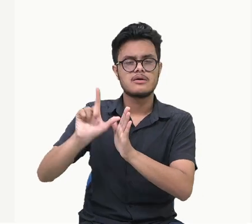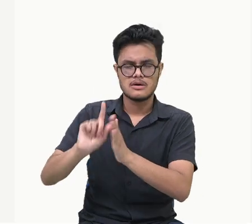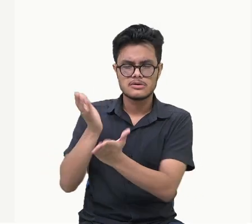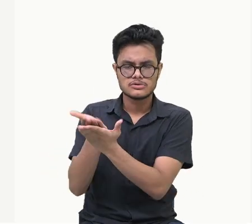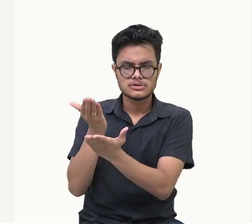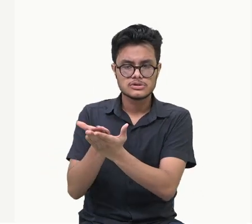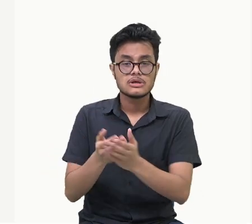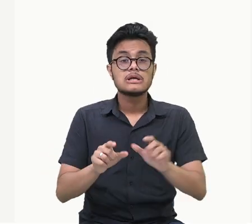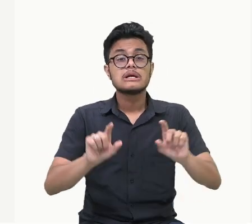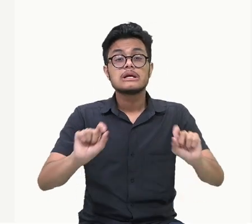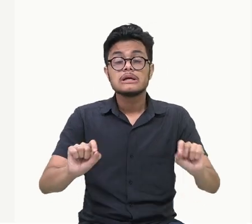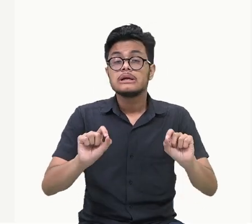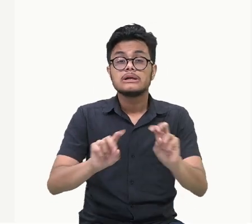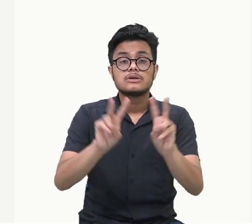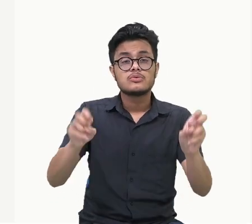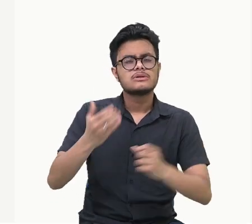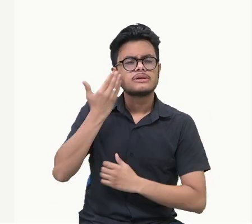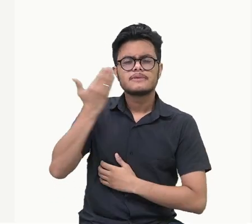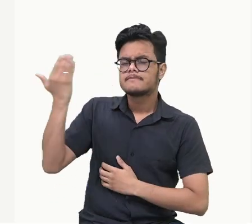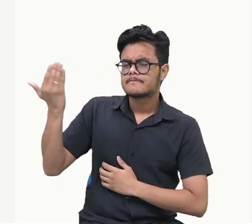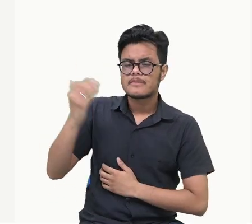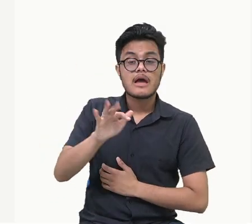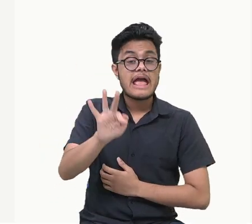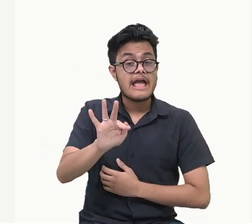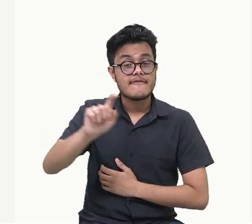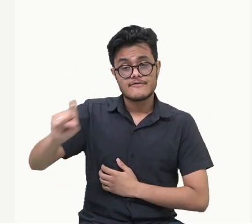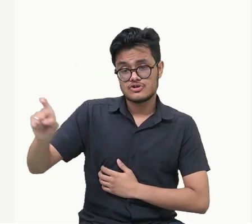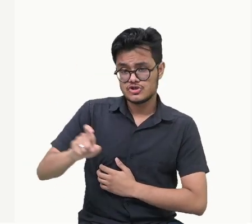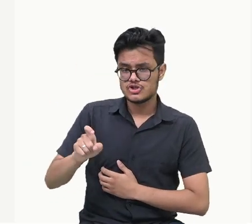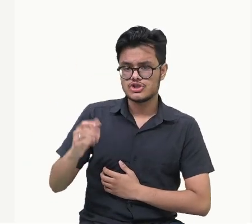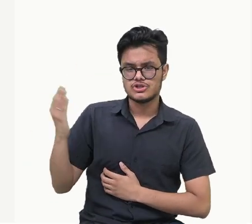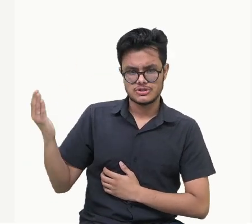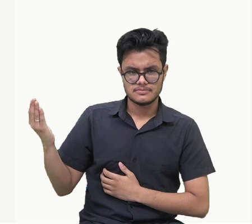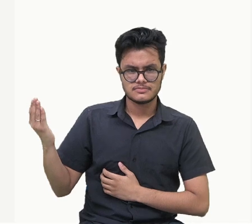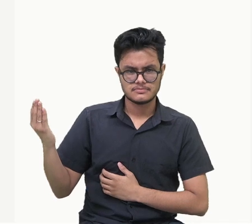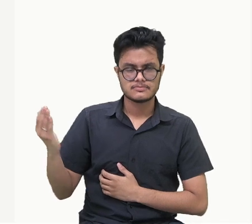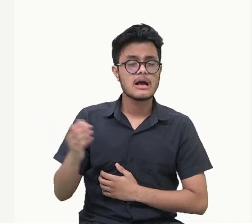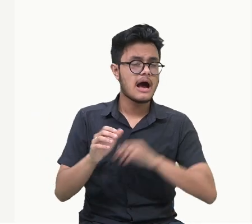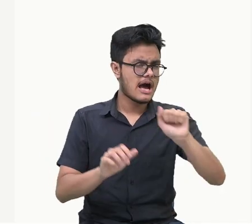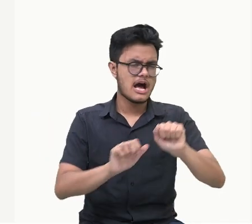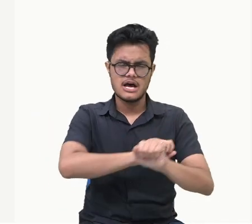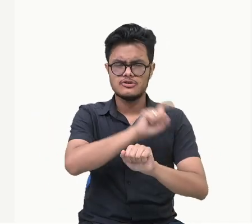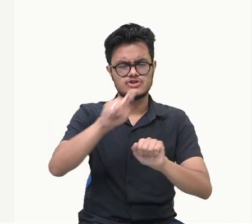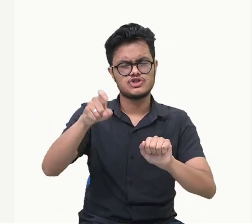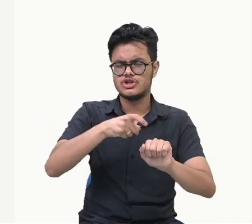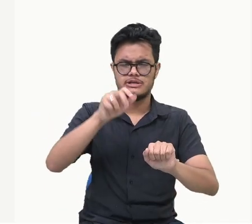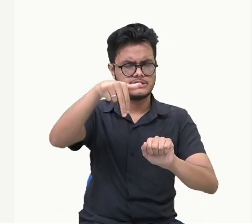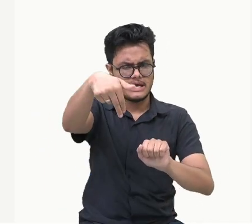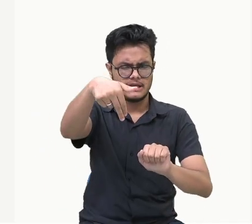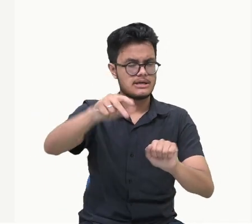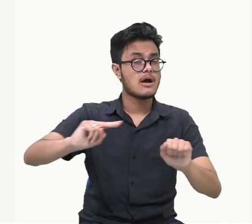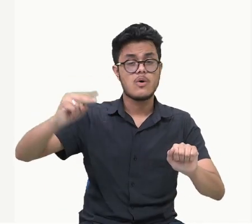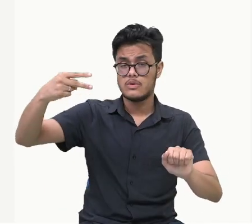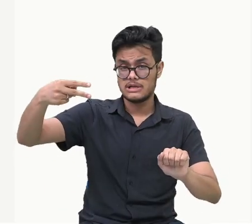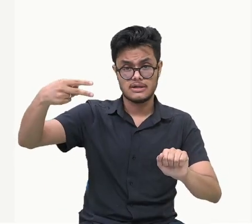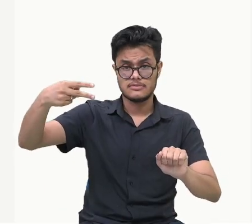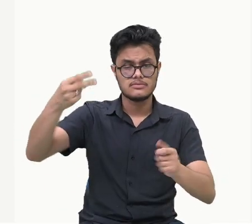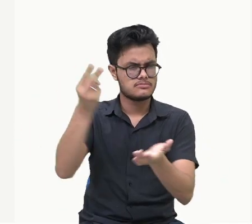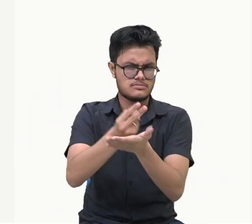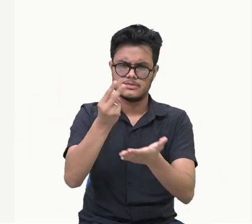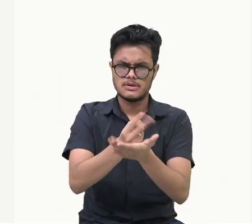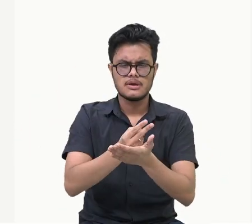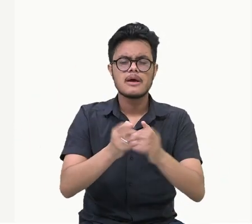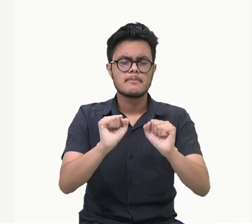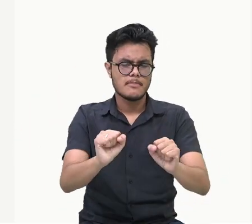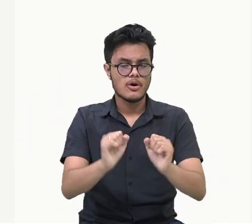ela tem esse formato aqui, essa forma, f de x igual a ax ao quadrado,